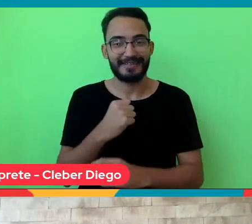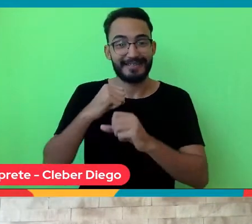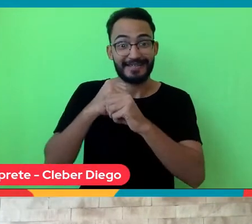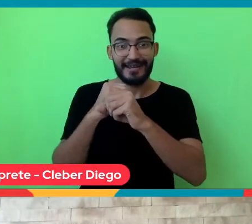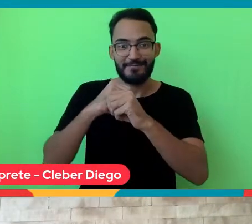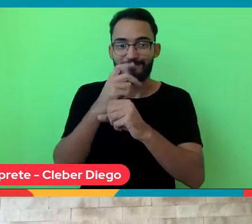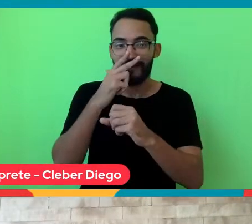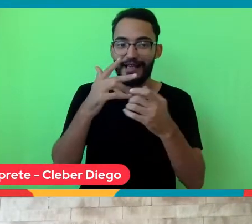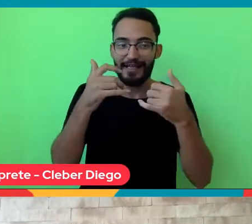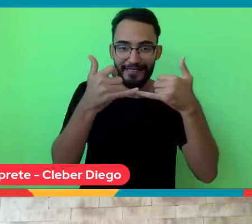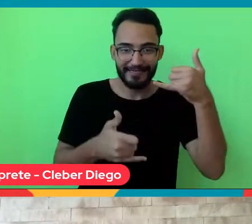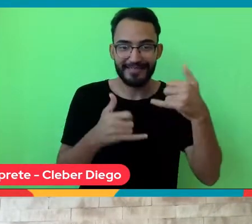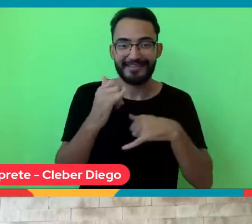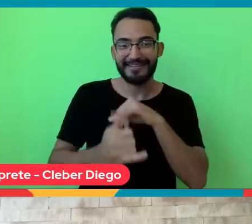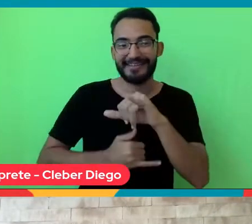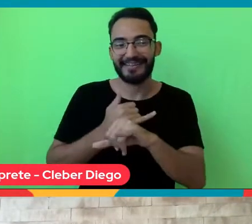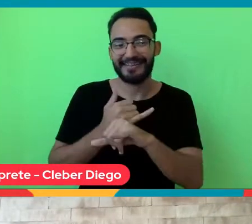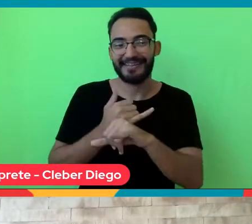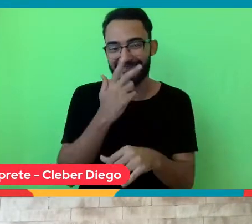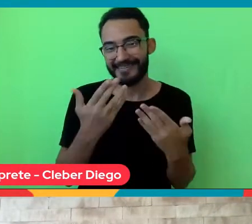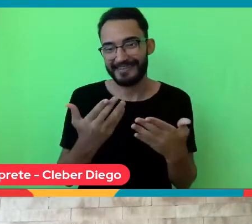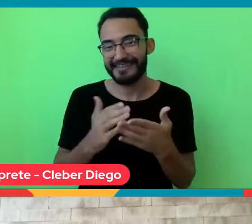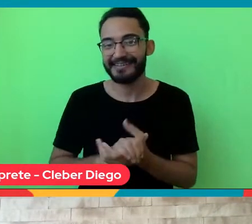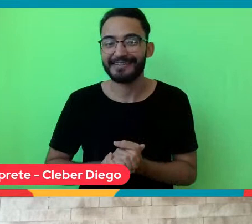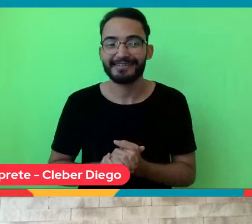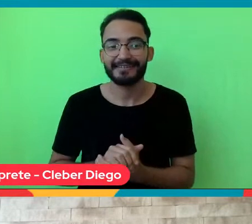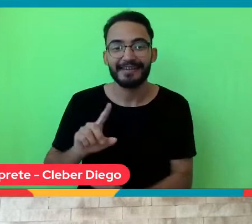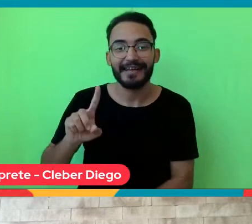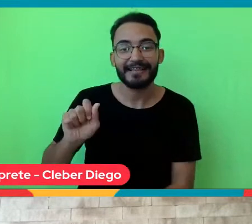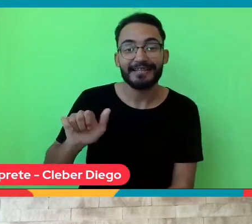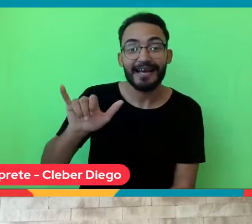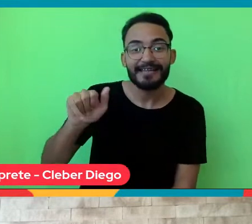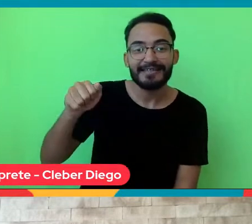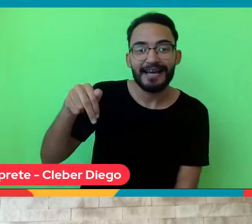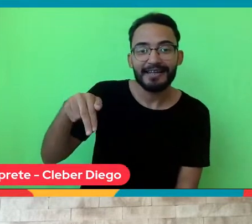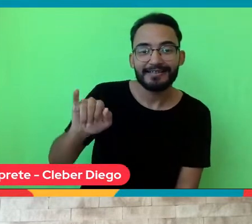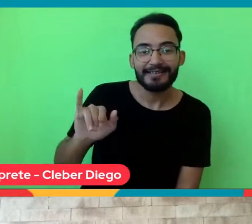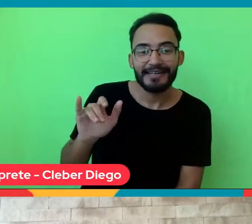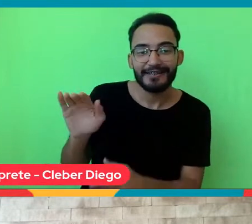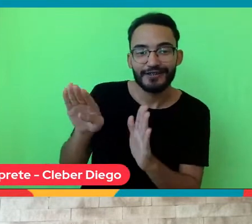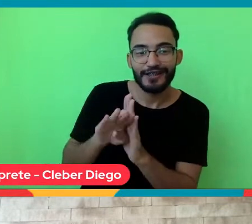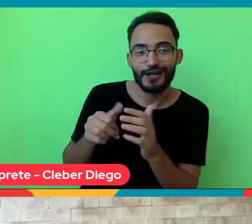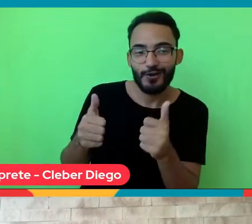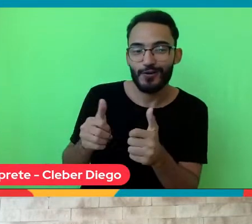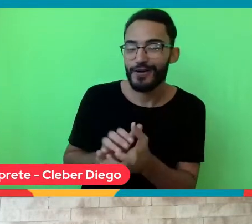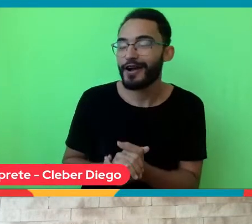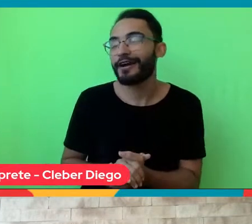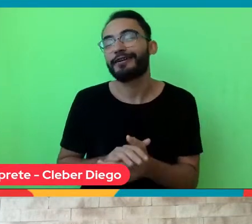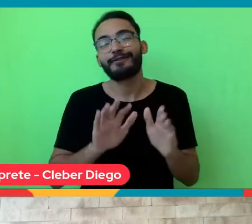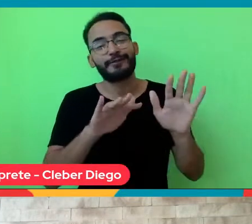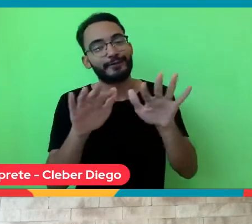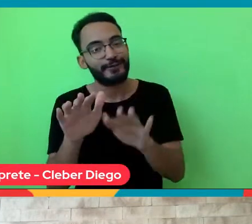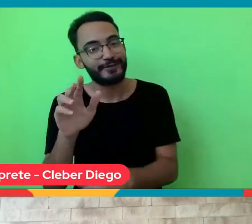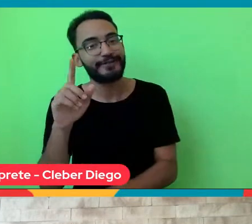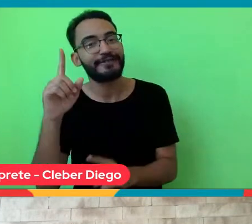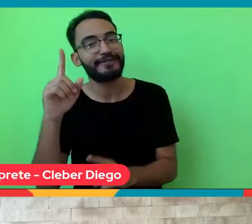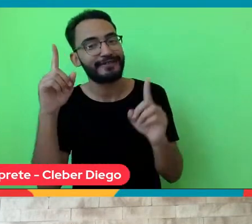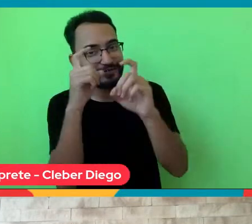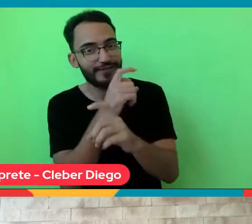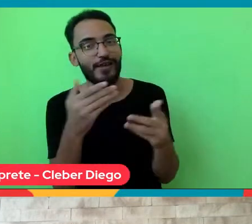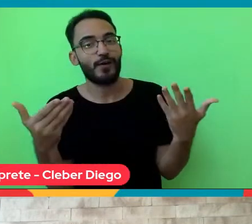derrubando. Aí, ó, a Daya conseguiu entrar. Não tá fácil, não, tá? Eu tô com emoção aqui